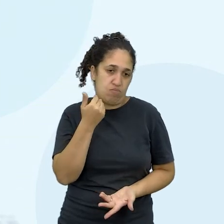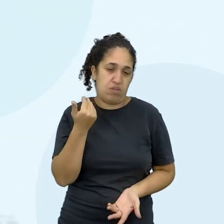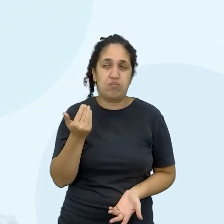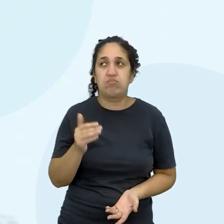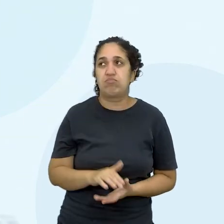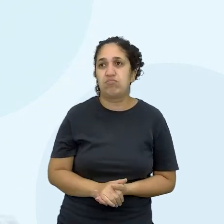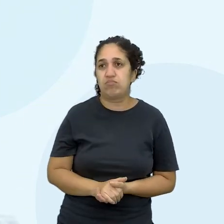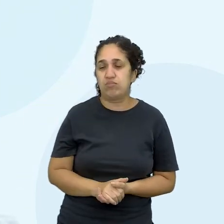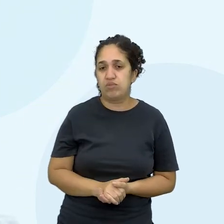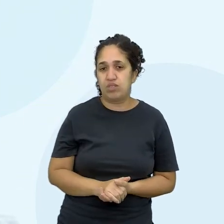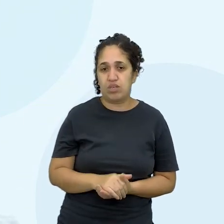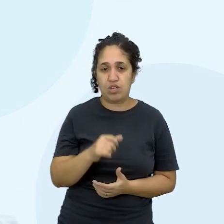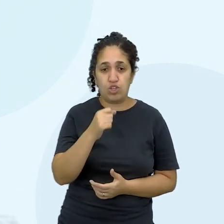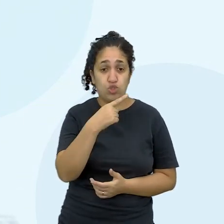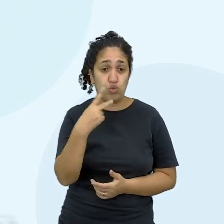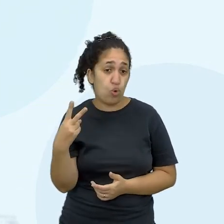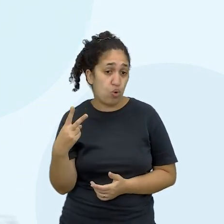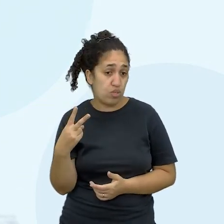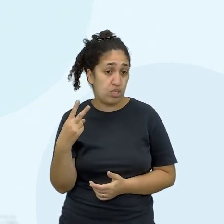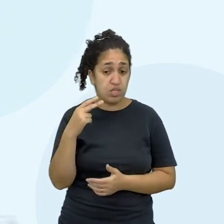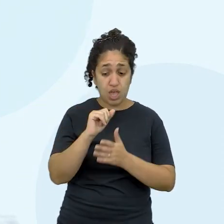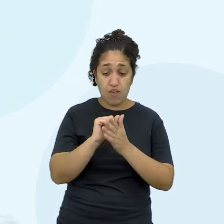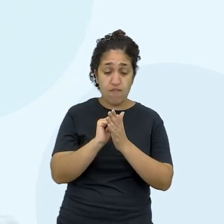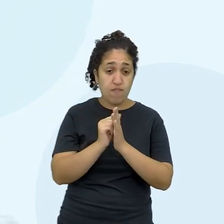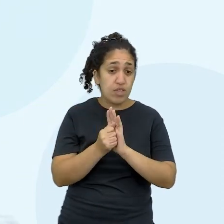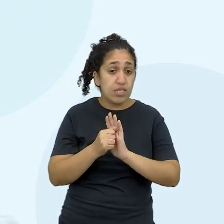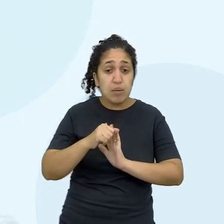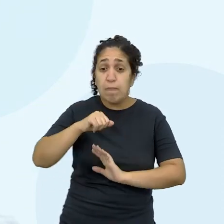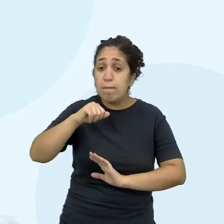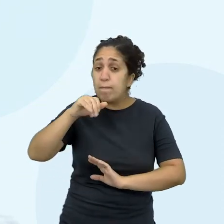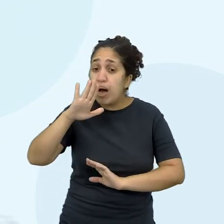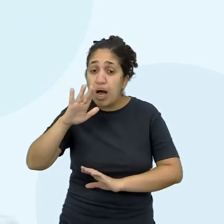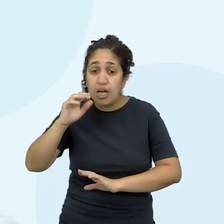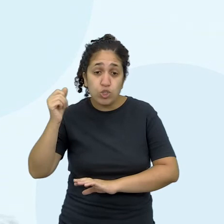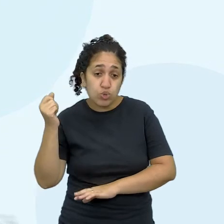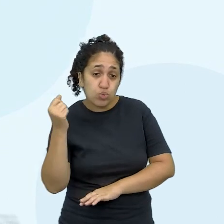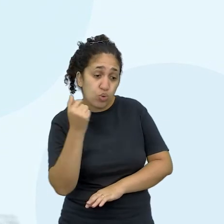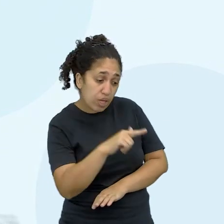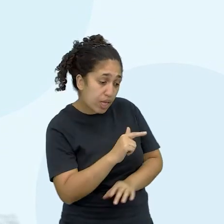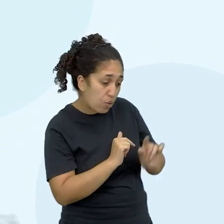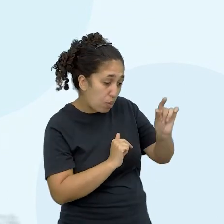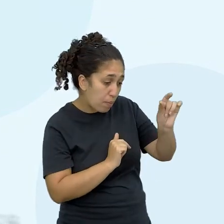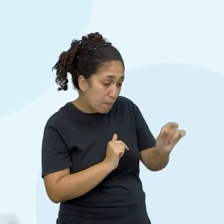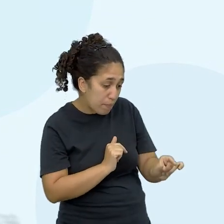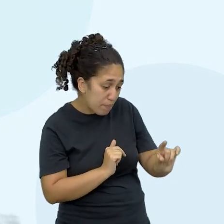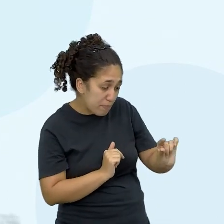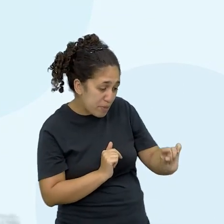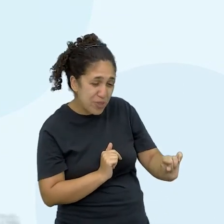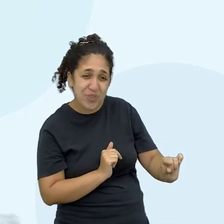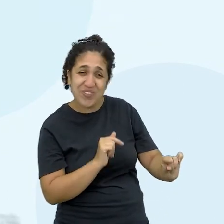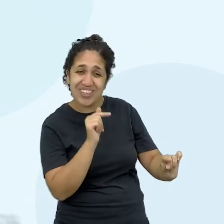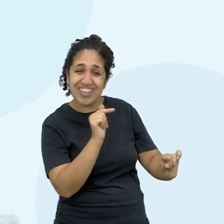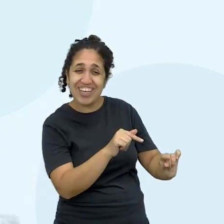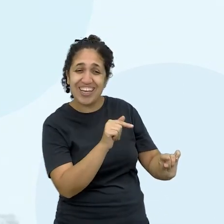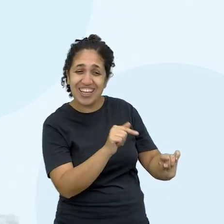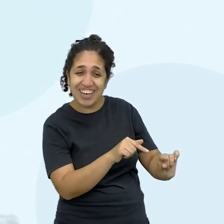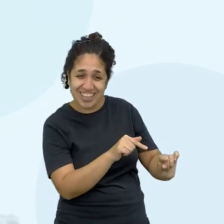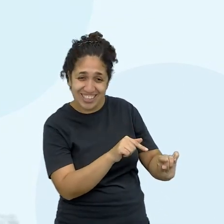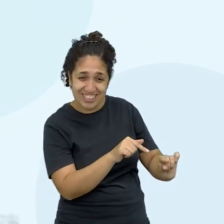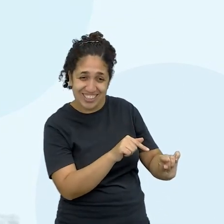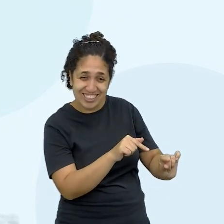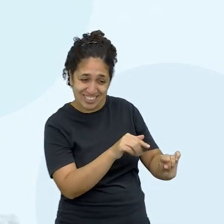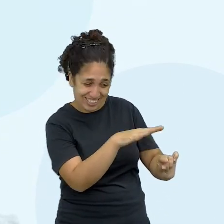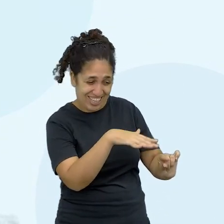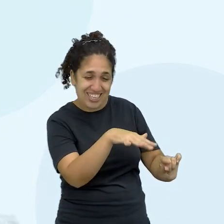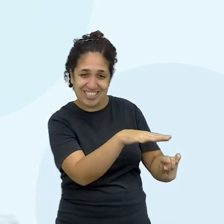come 12 vezes mais do que uma pessoa que come lá